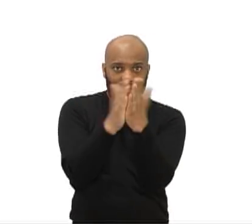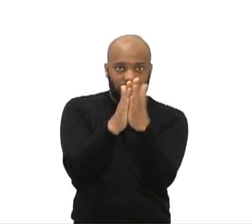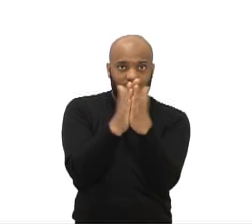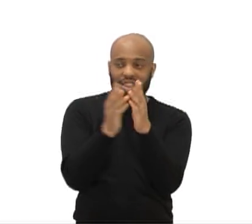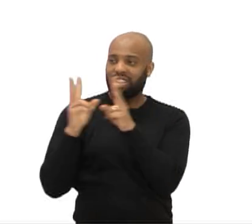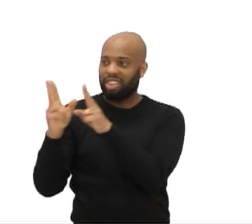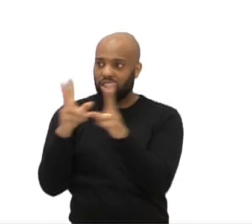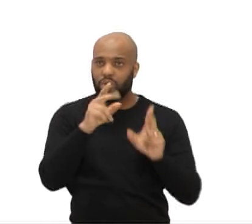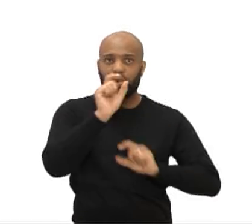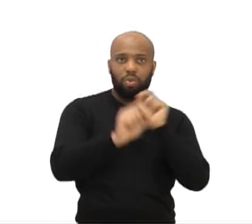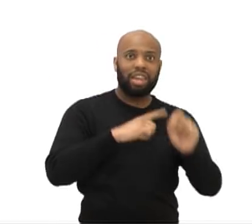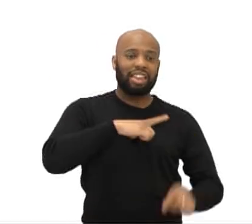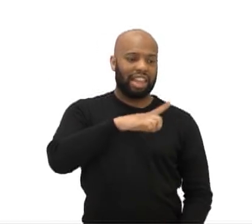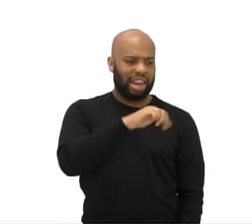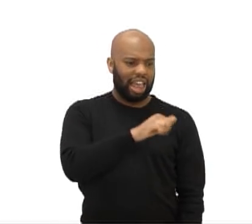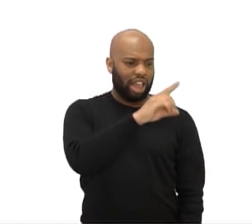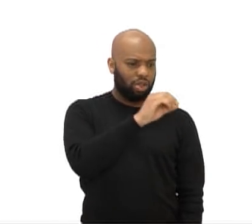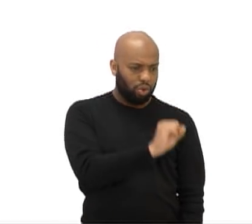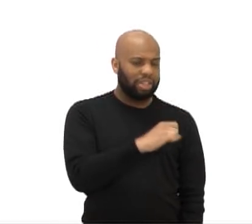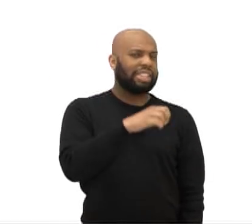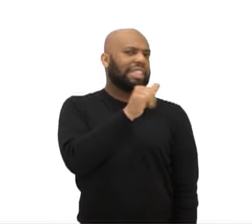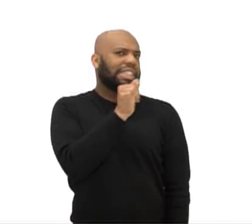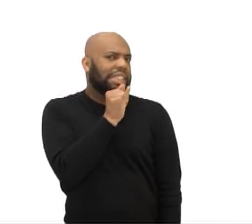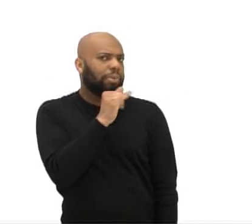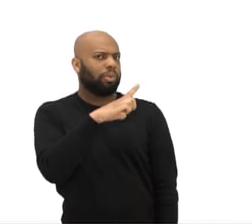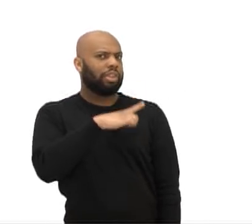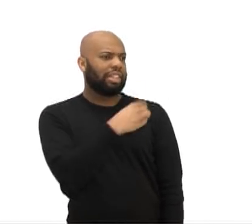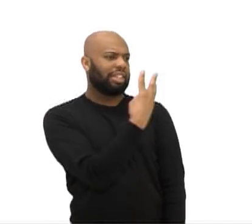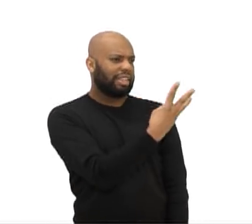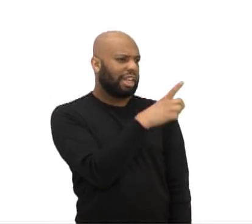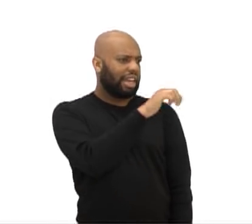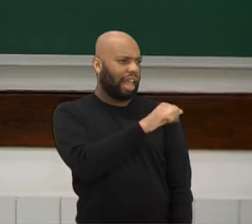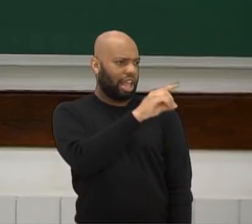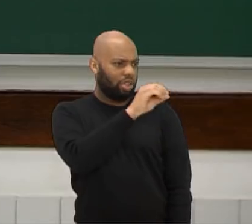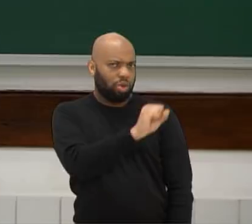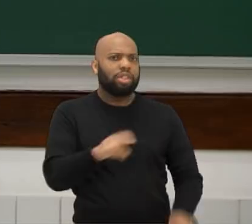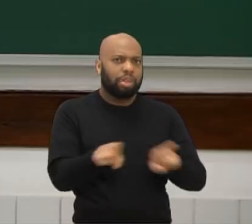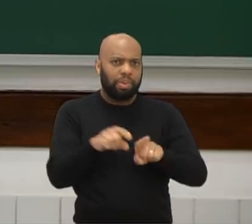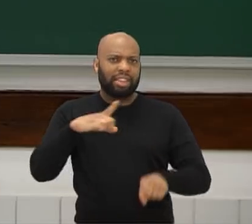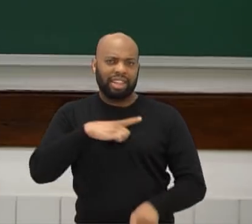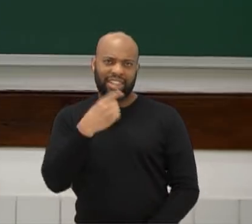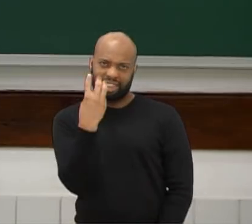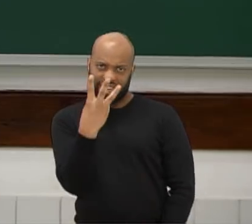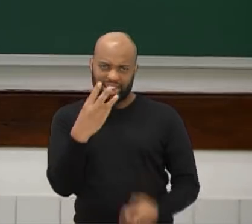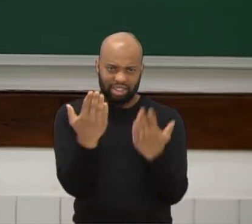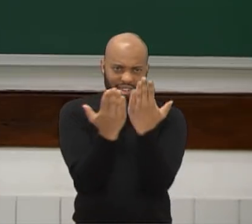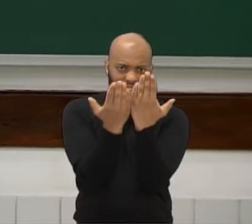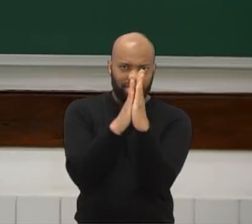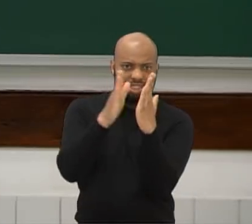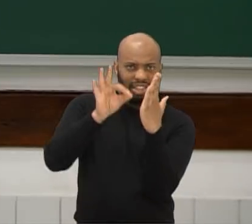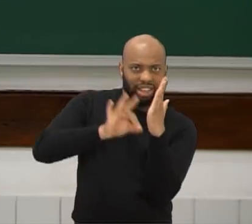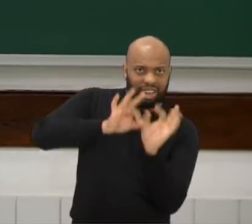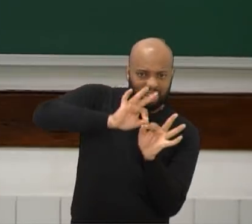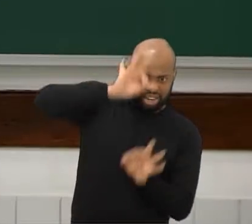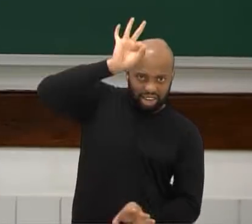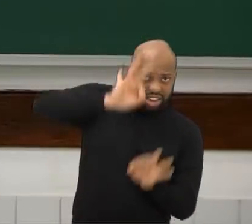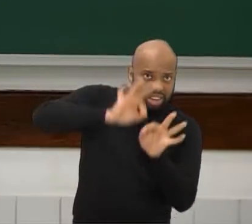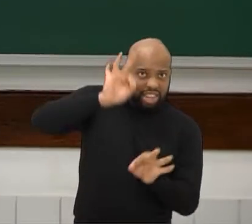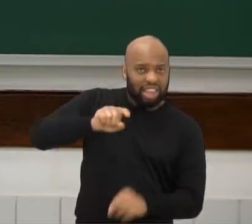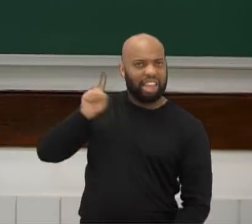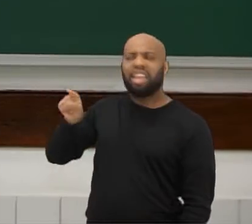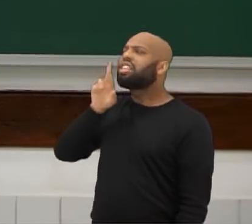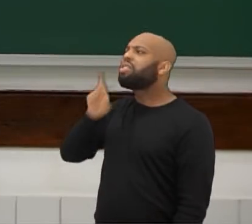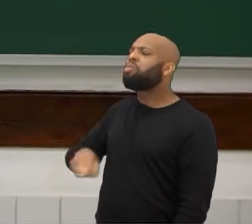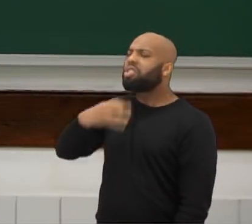igual ao número de lados desse polígono. Então, o quiz, ele quer saber de vocês, essa afirmação, ela